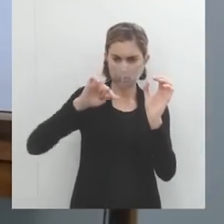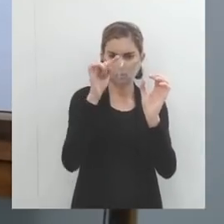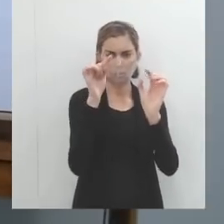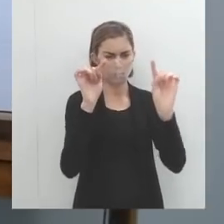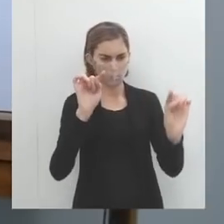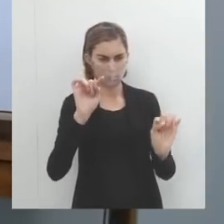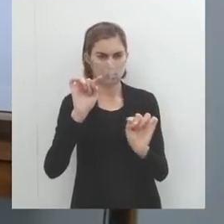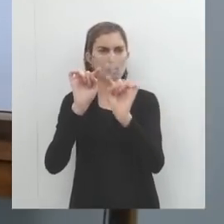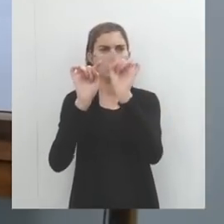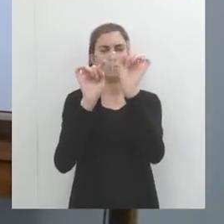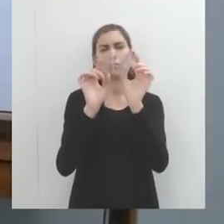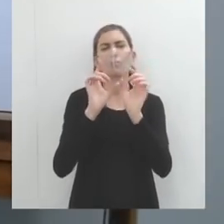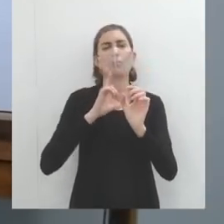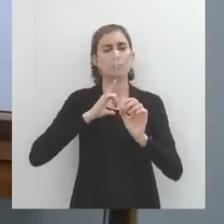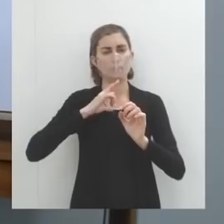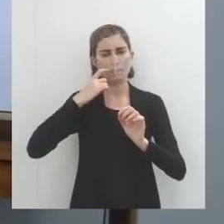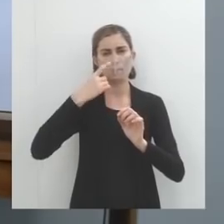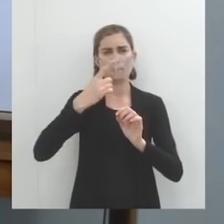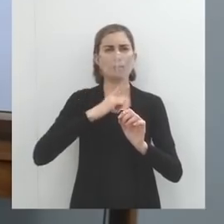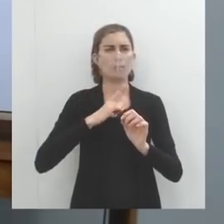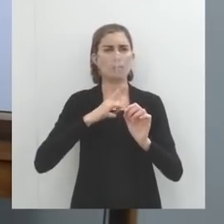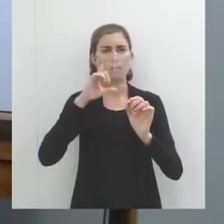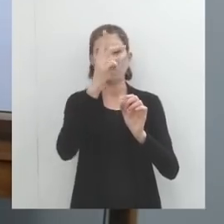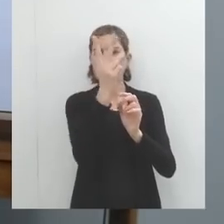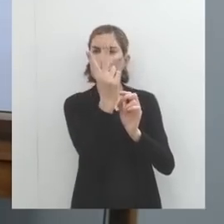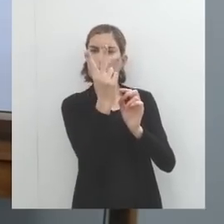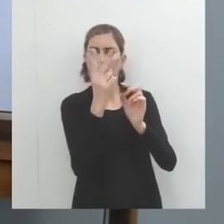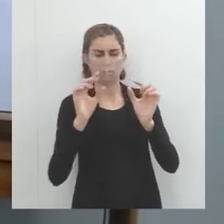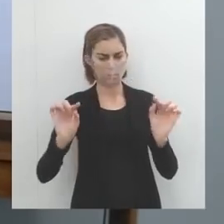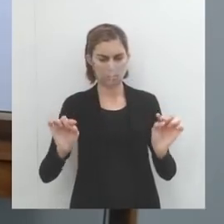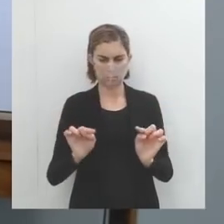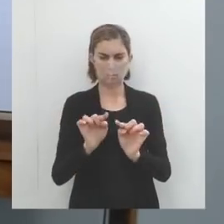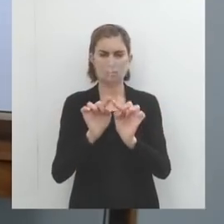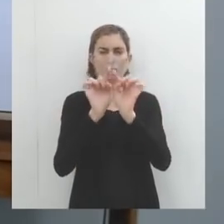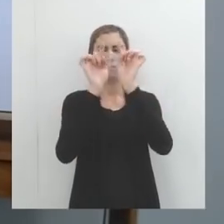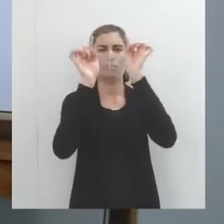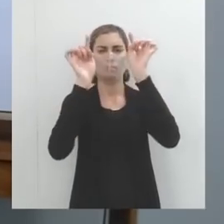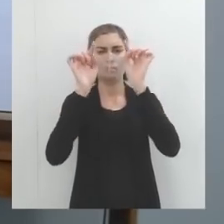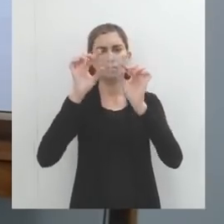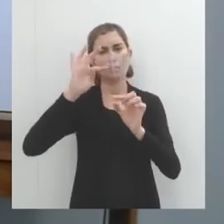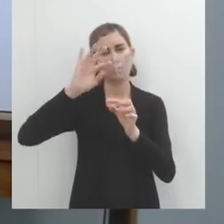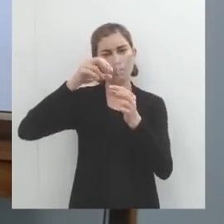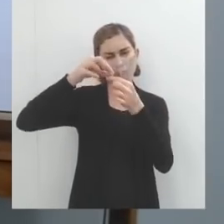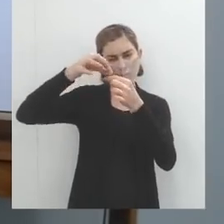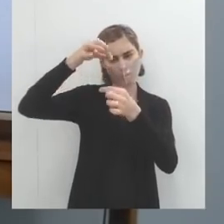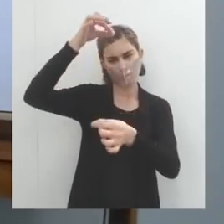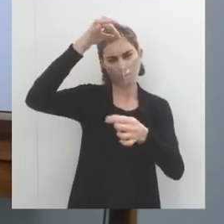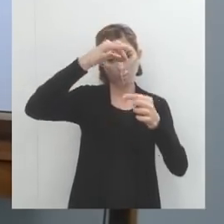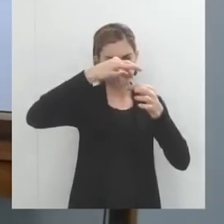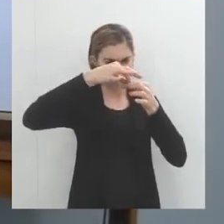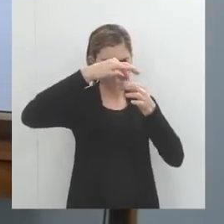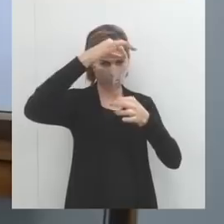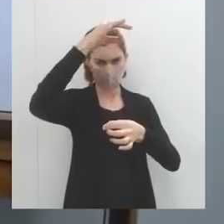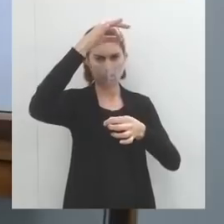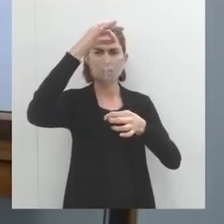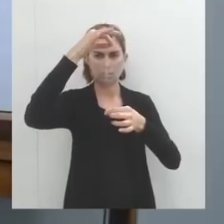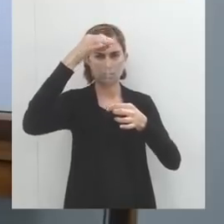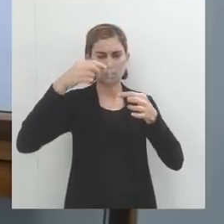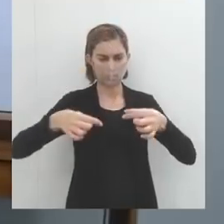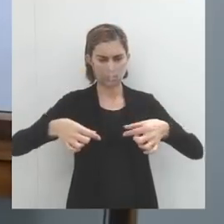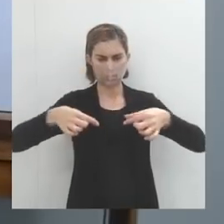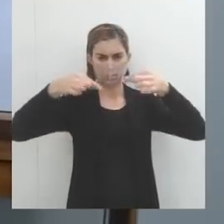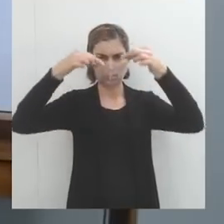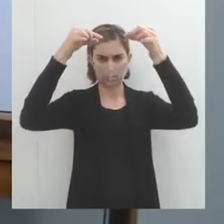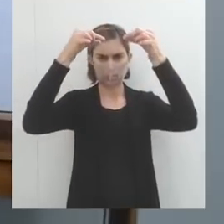e em cima do testículo você vai ter exatamente esses dois tubos enovelados. Esses dois tubos enovelados em cima, tá?